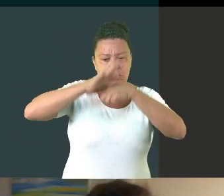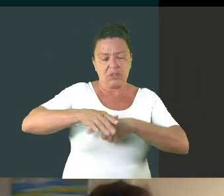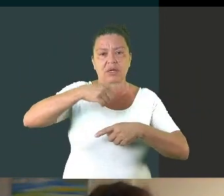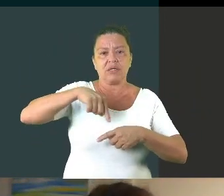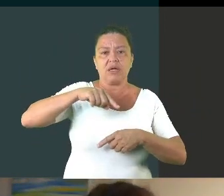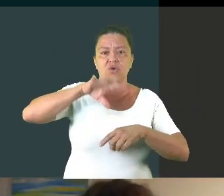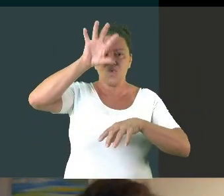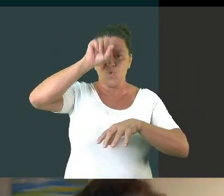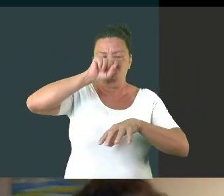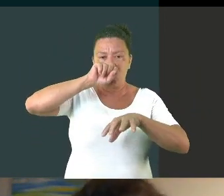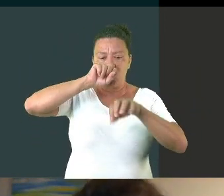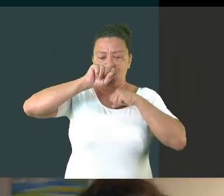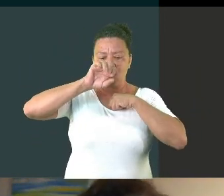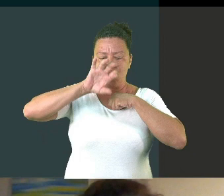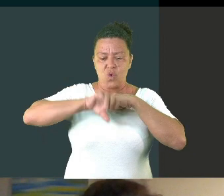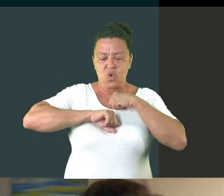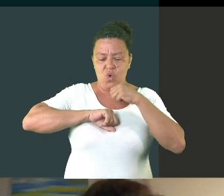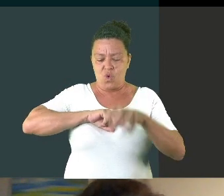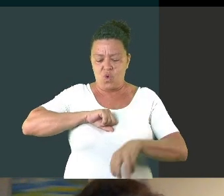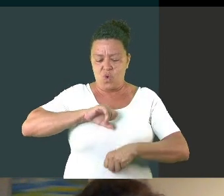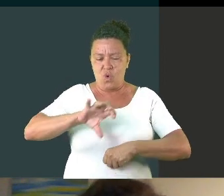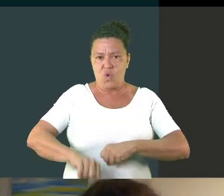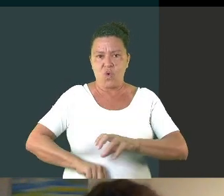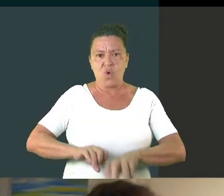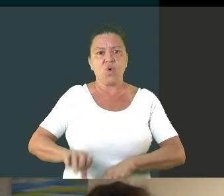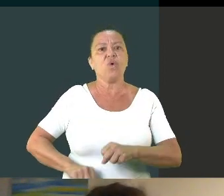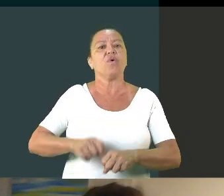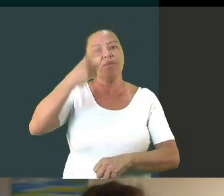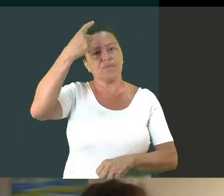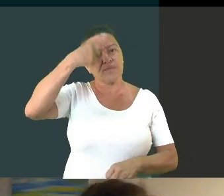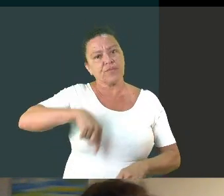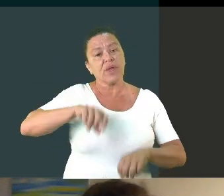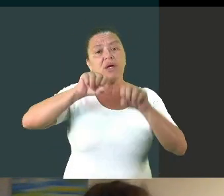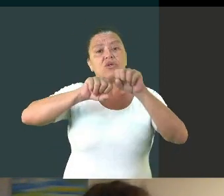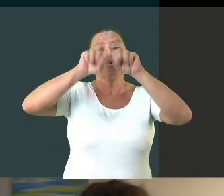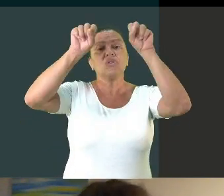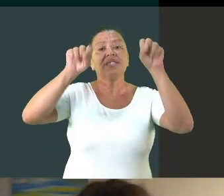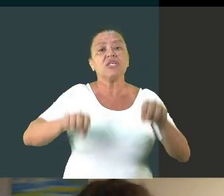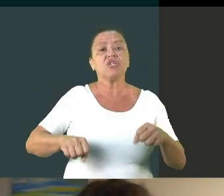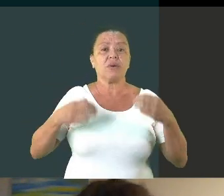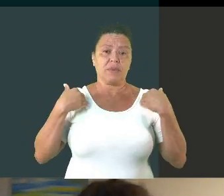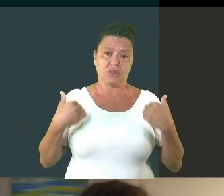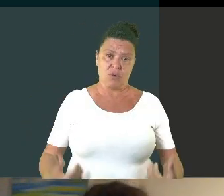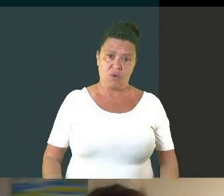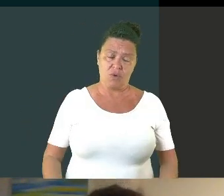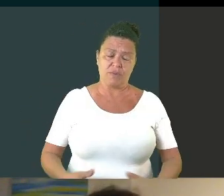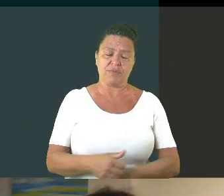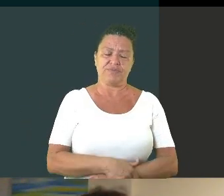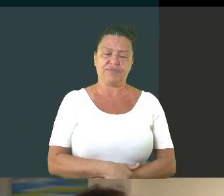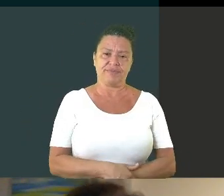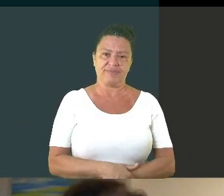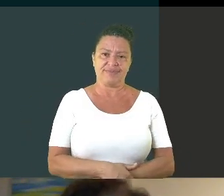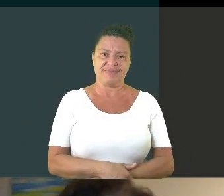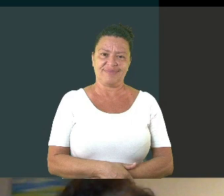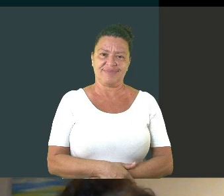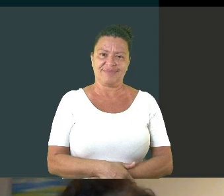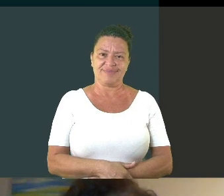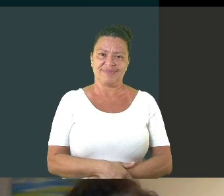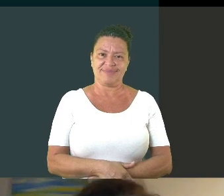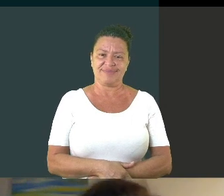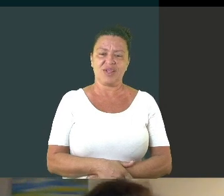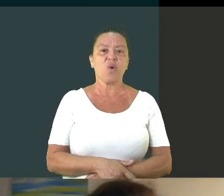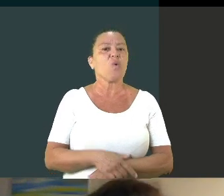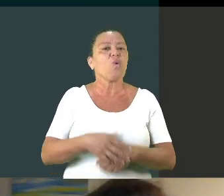uma das glândulas e dos órgãos, dos sistemas do nosso corpo. Qual é a parada